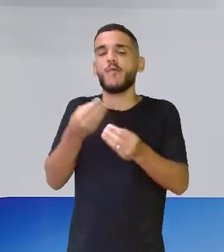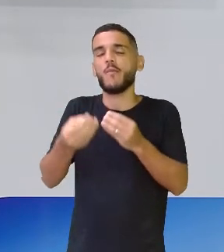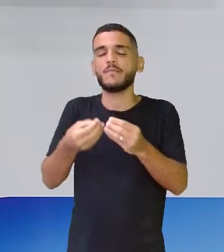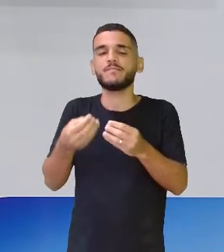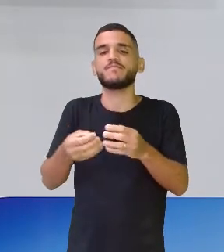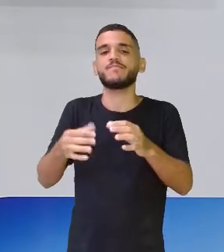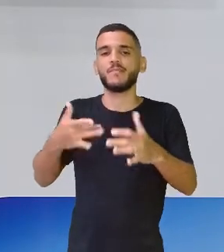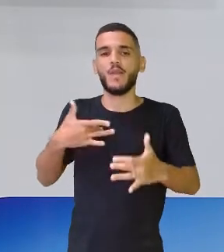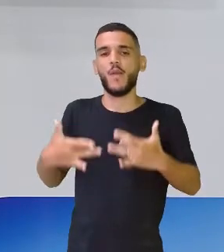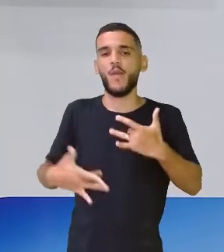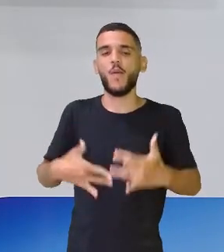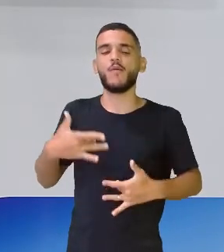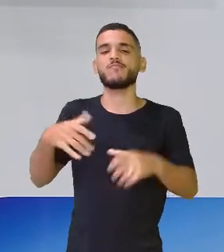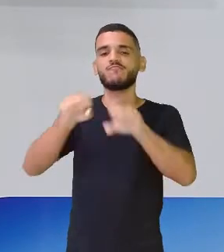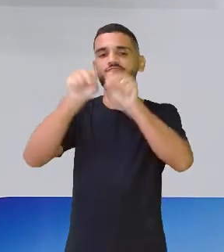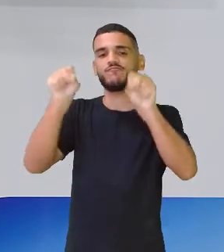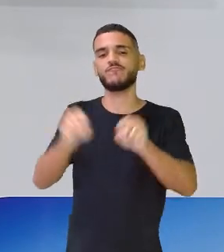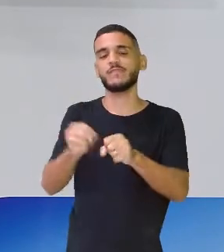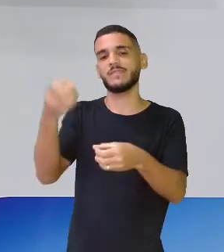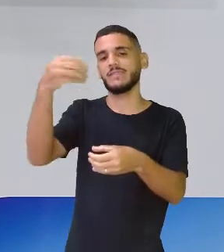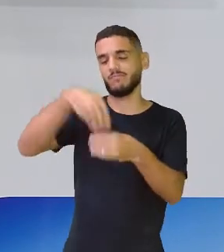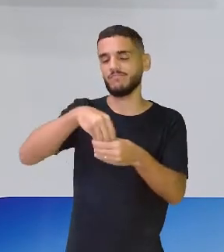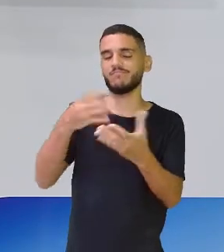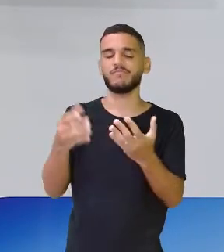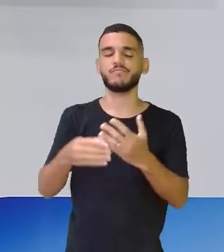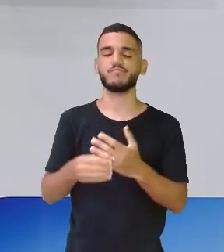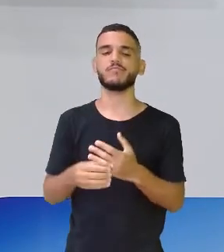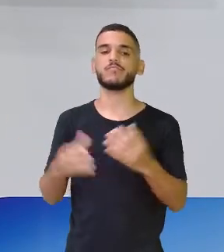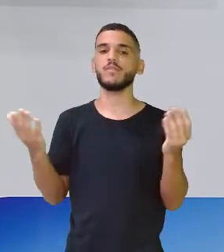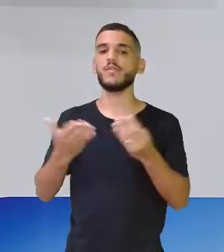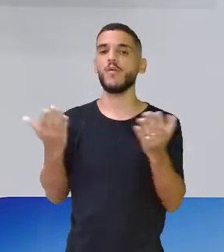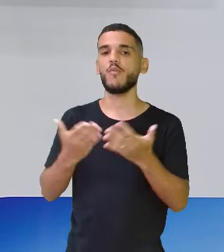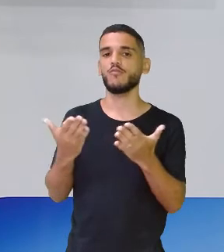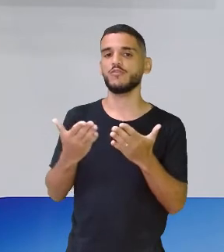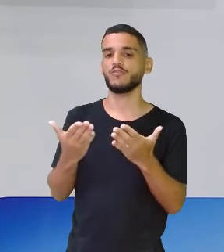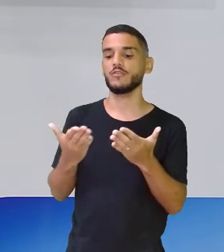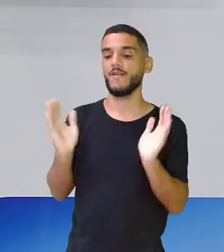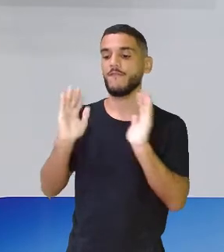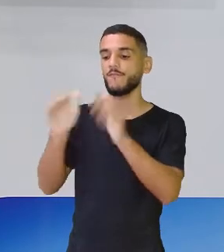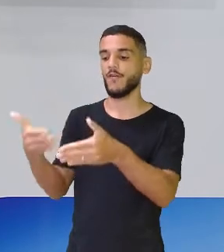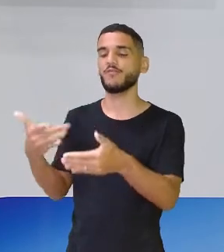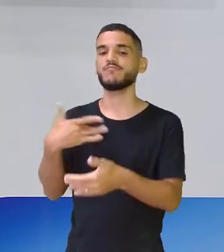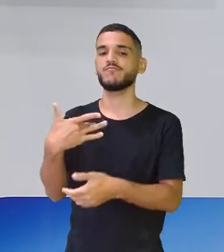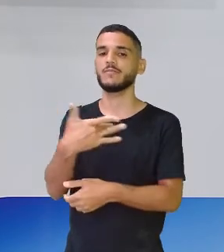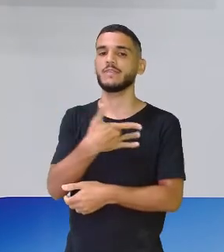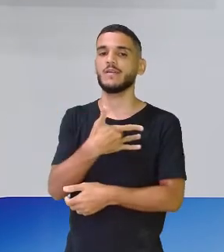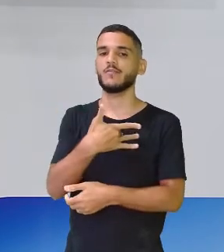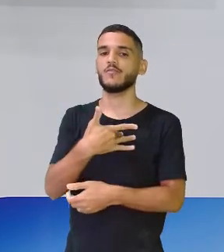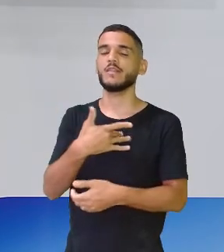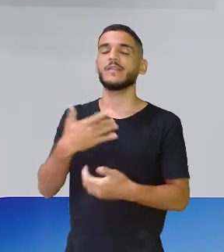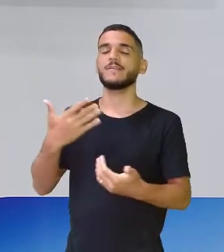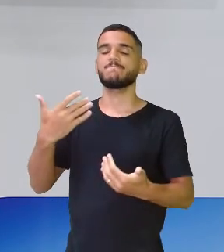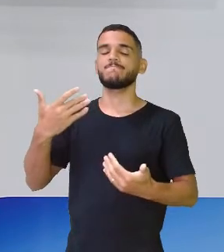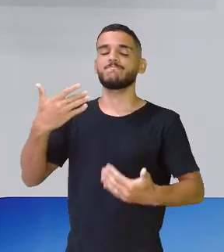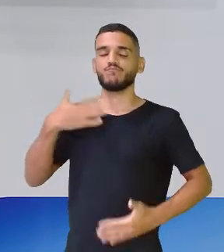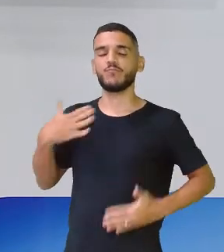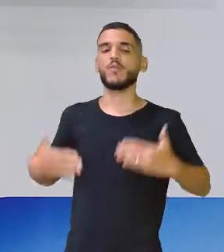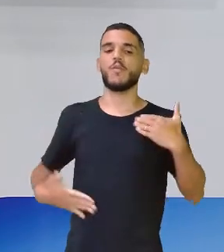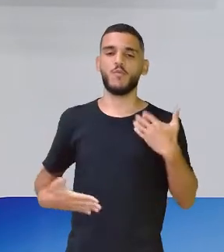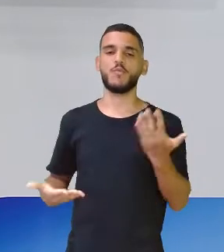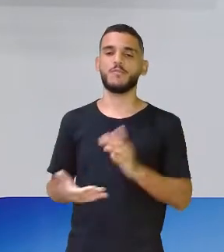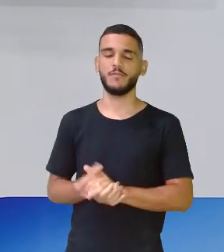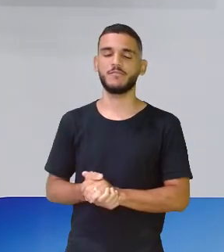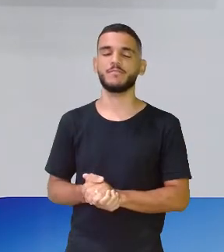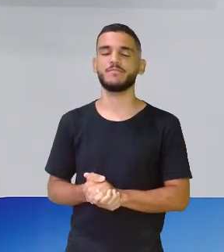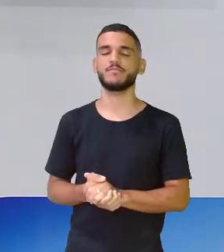bem devagarinho. A gente hoje vai se ater a falar da saúde física. A gente falou recente já de saúde mental e sempre vamos